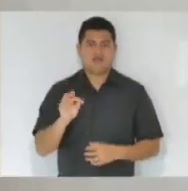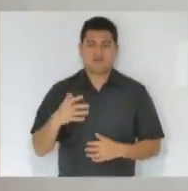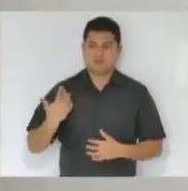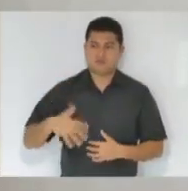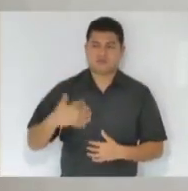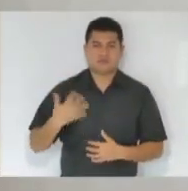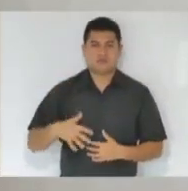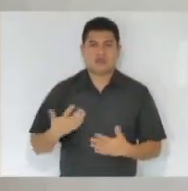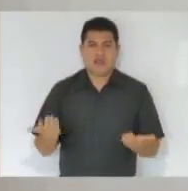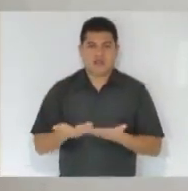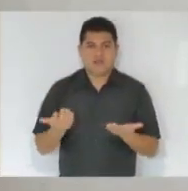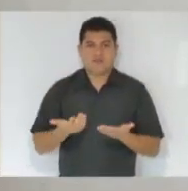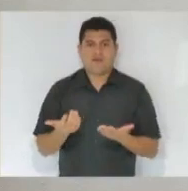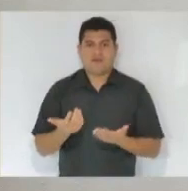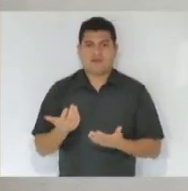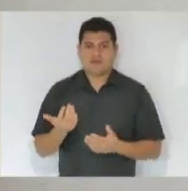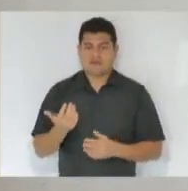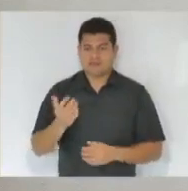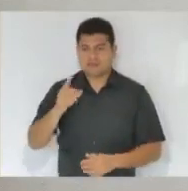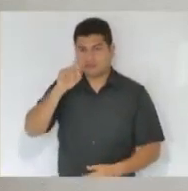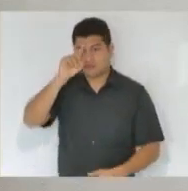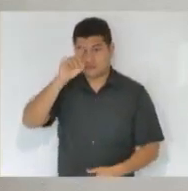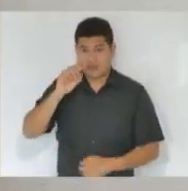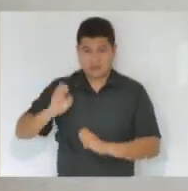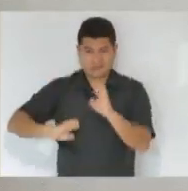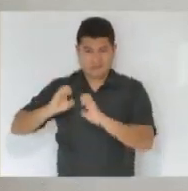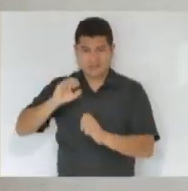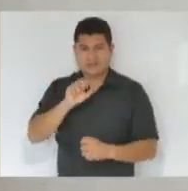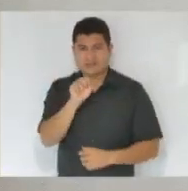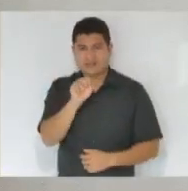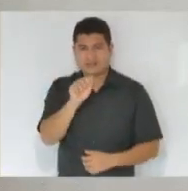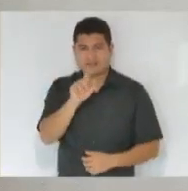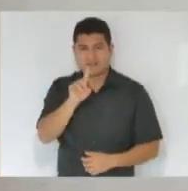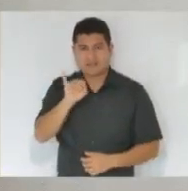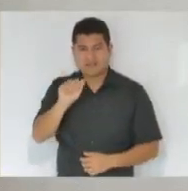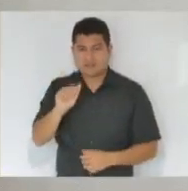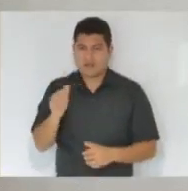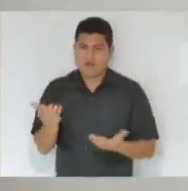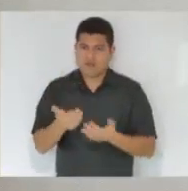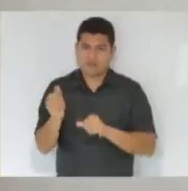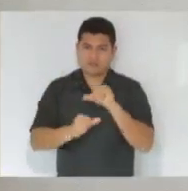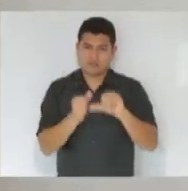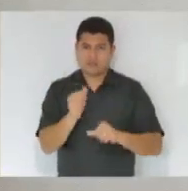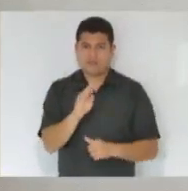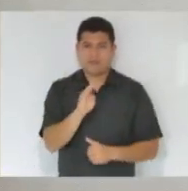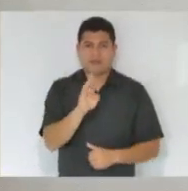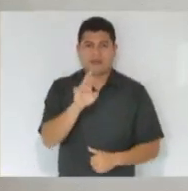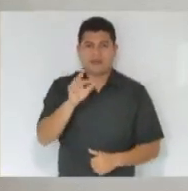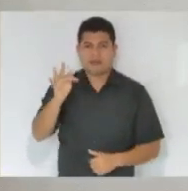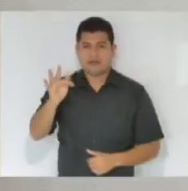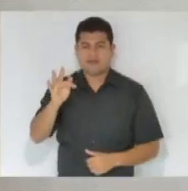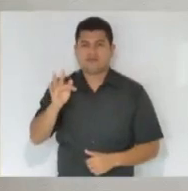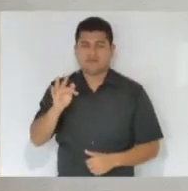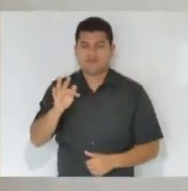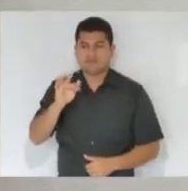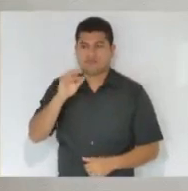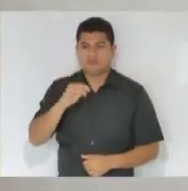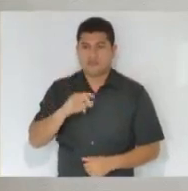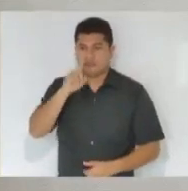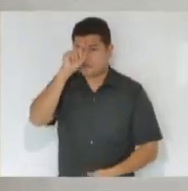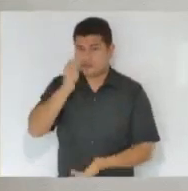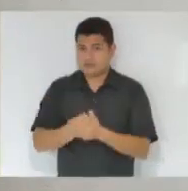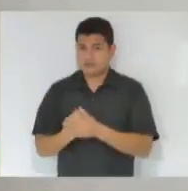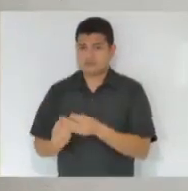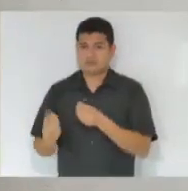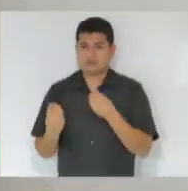BRF, decidiu que ia oferecer, como uma sede de produção de alimentos, ia oferecer uma